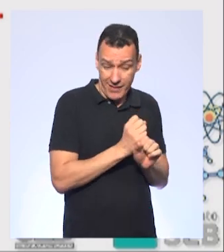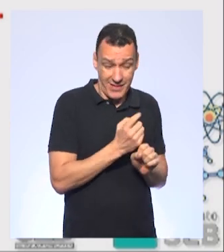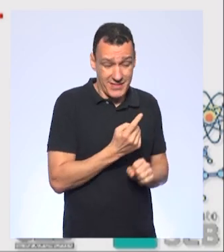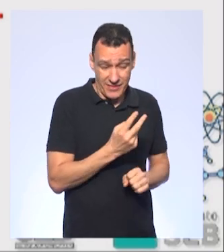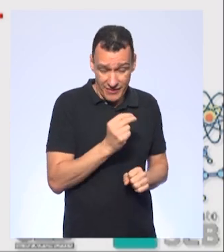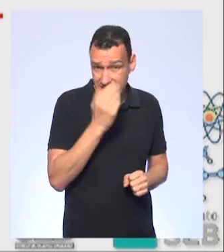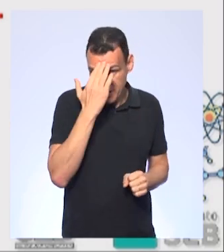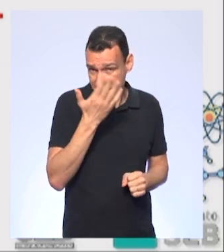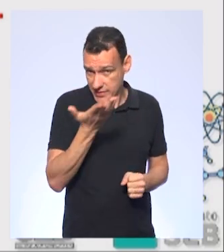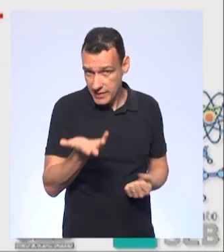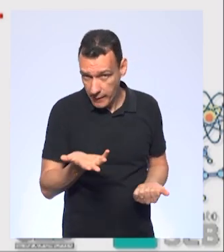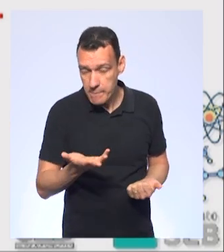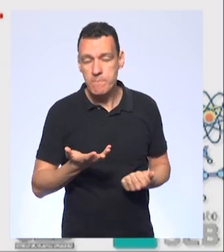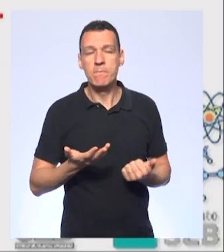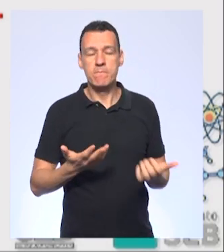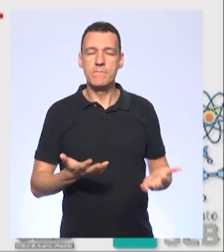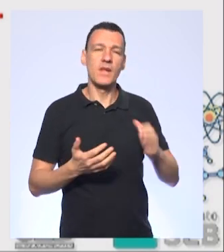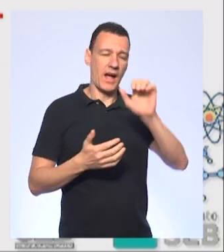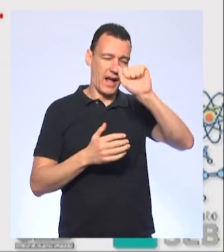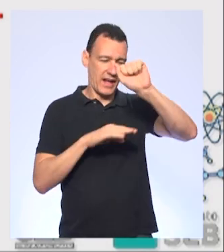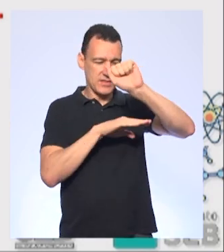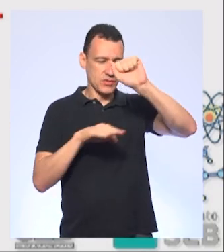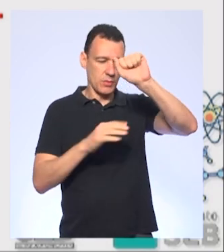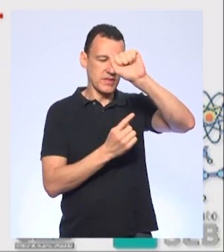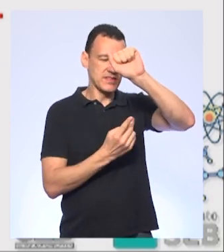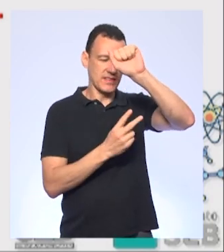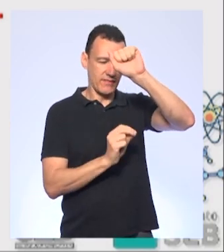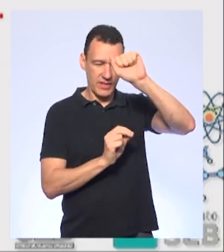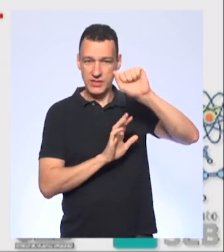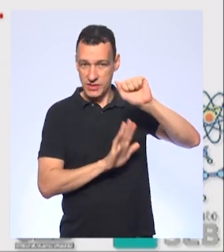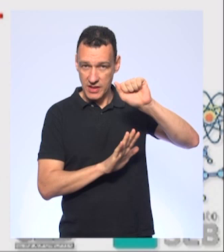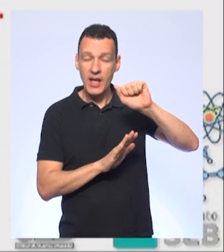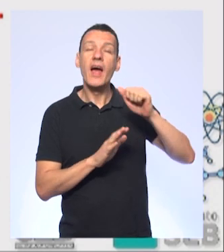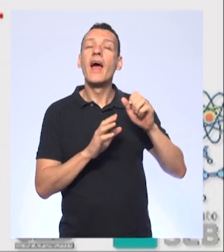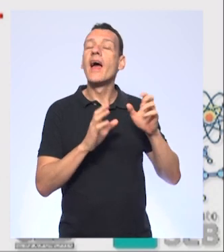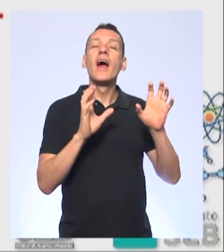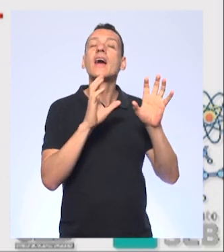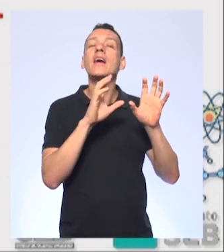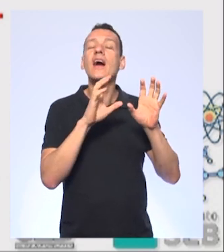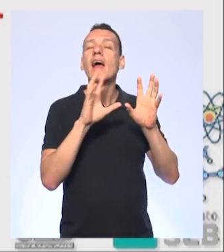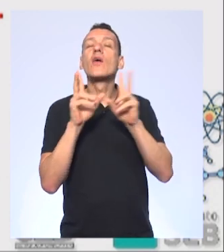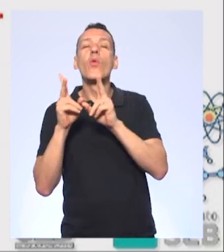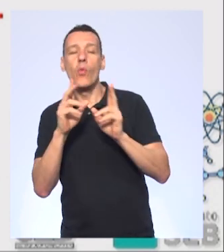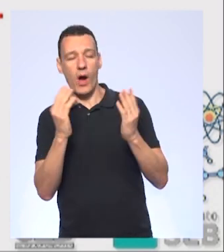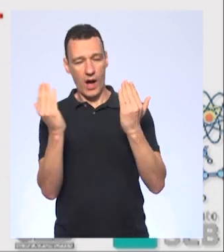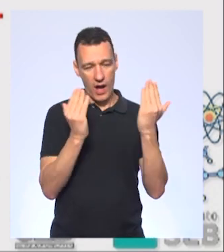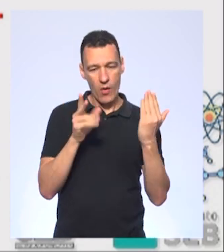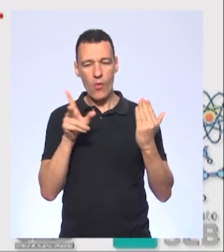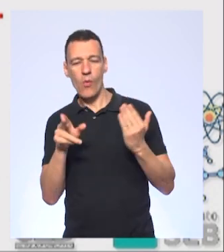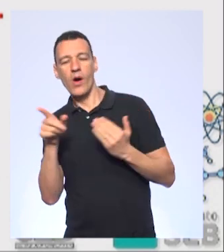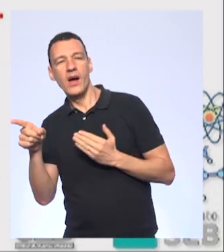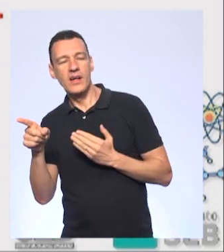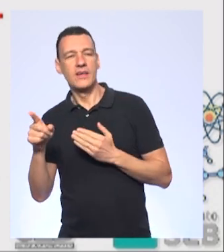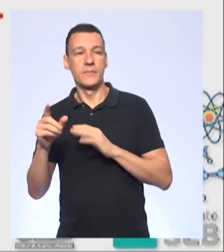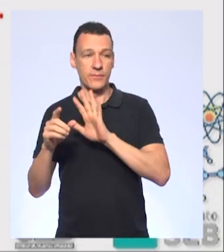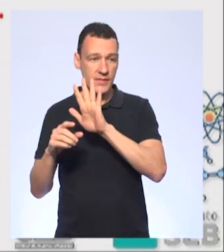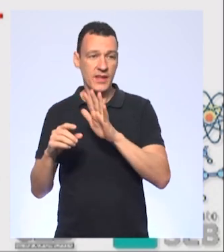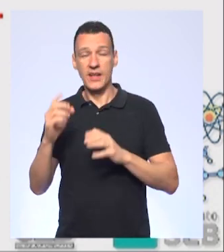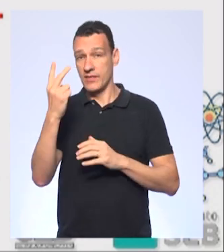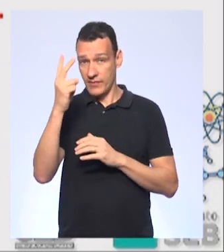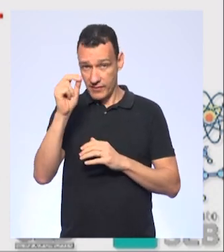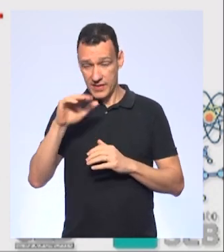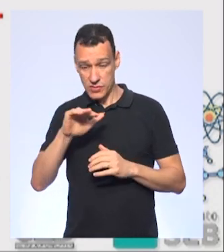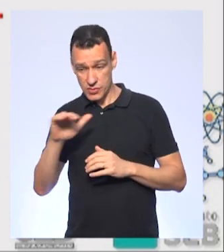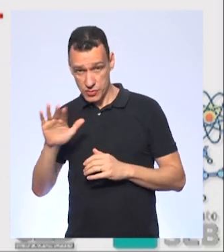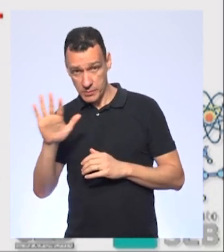Então vai ficar A sobre 120 é igual 20 sobre, se você fizer essa continha, 36